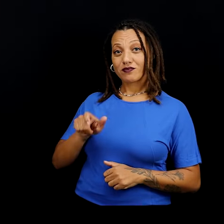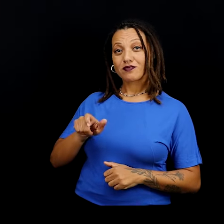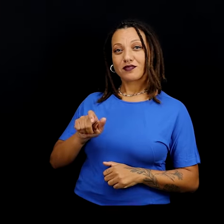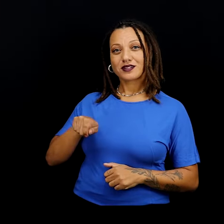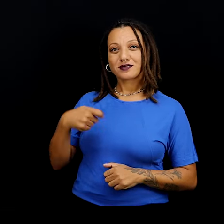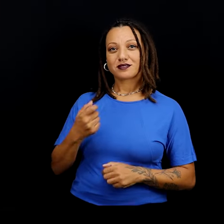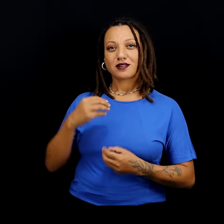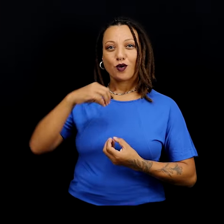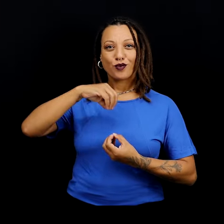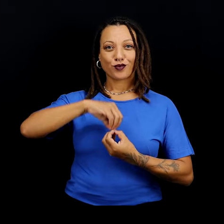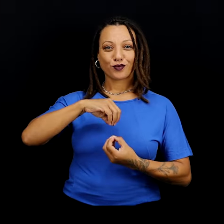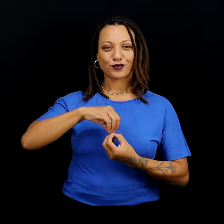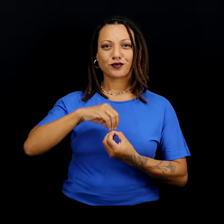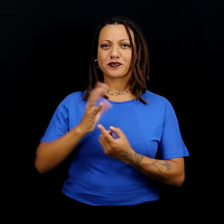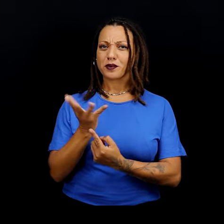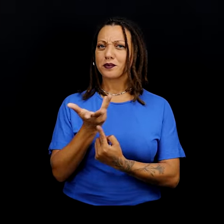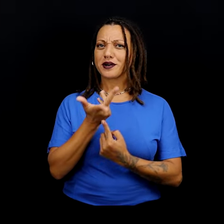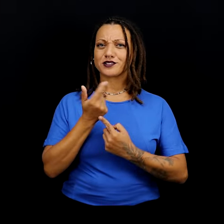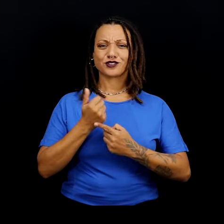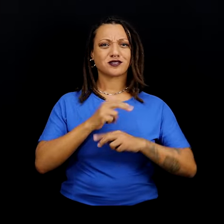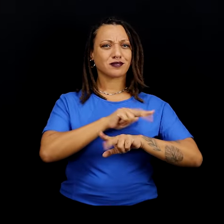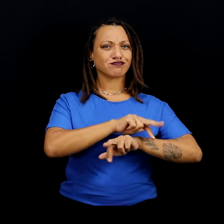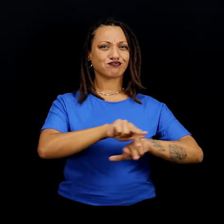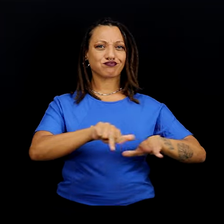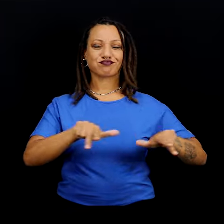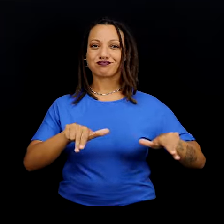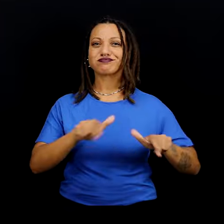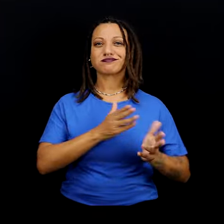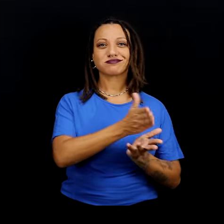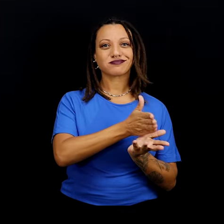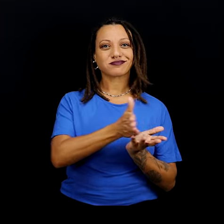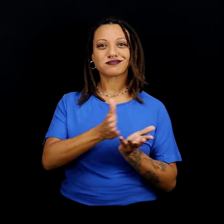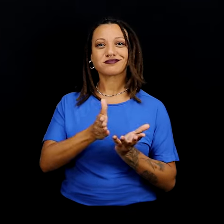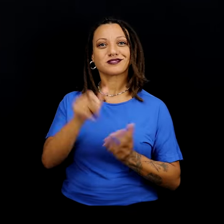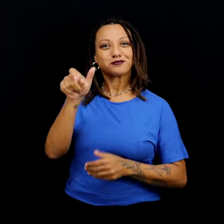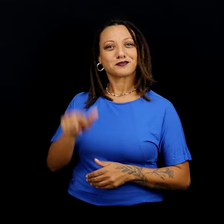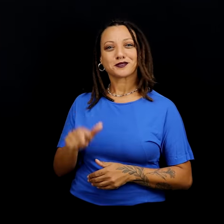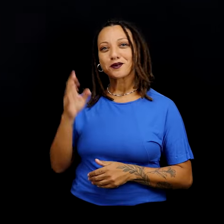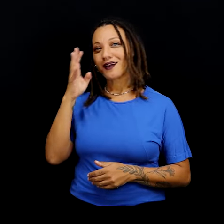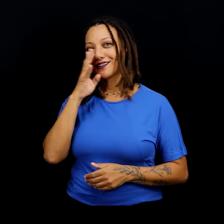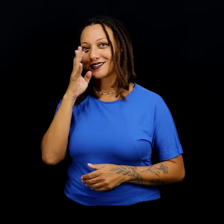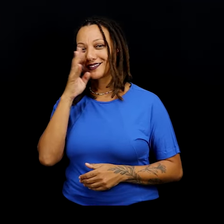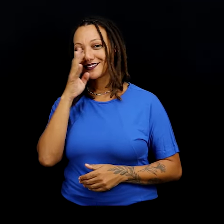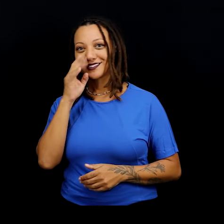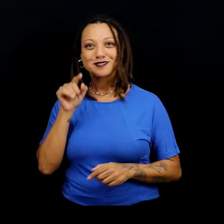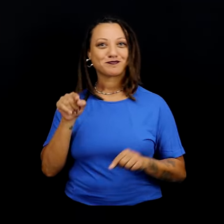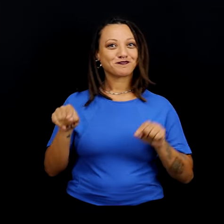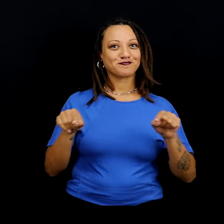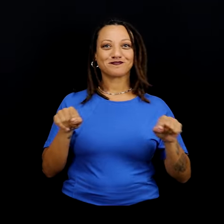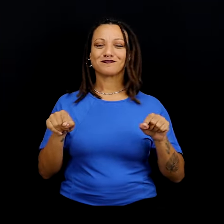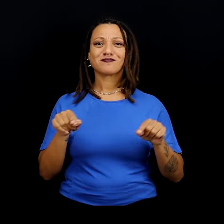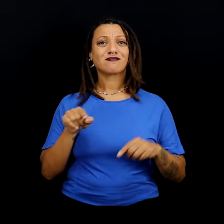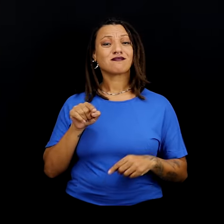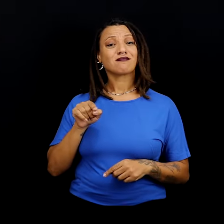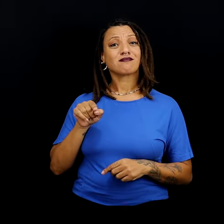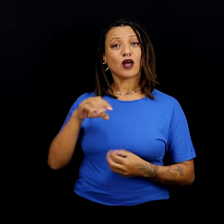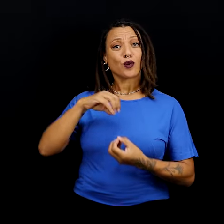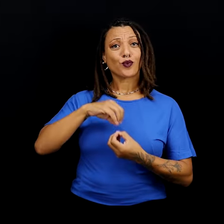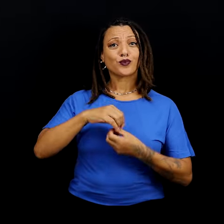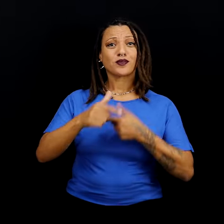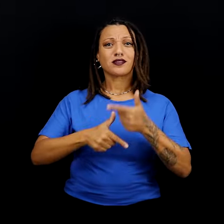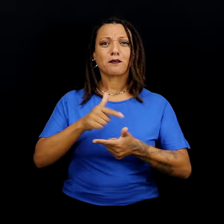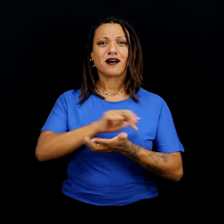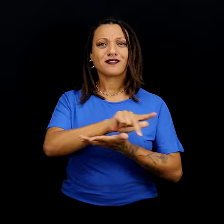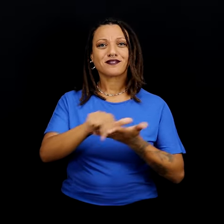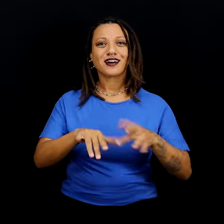O Guto é um artista múltiplo e uma pessoa surpreendente. Não sei qual dos dois em primeiro, porque ele trabalha em